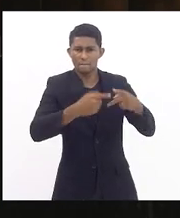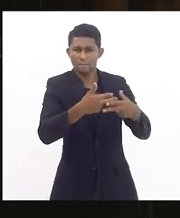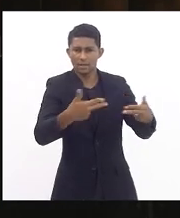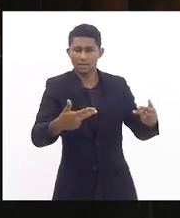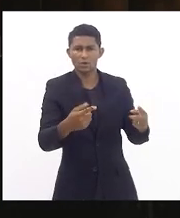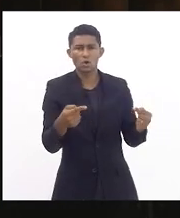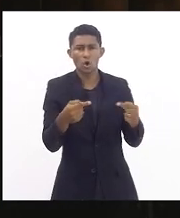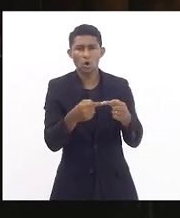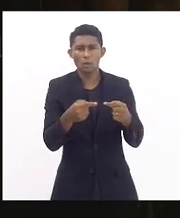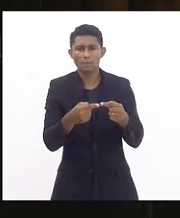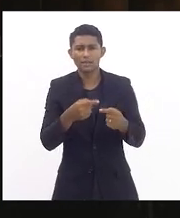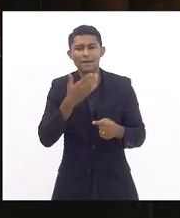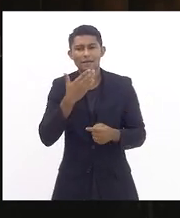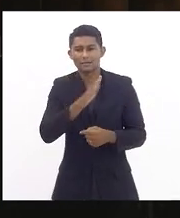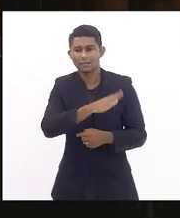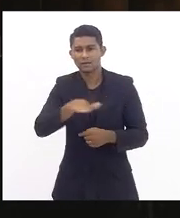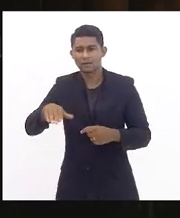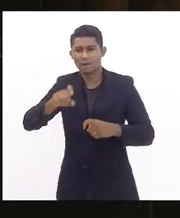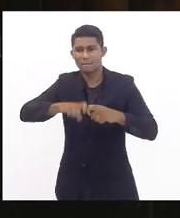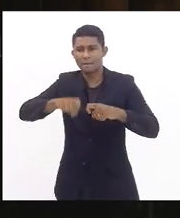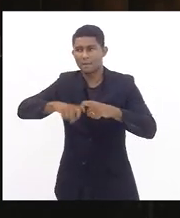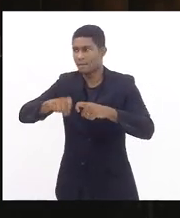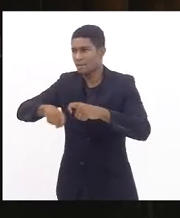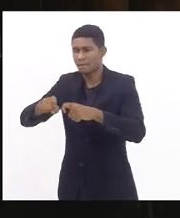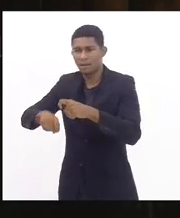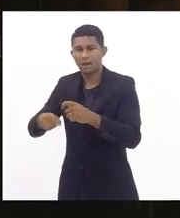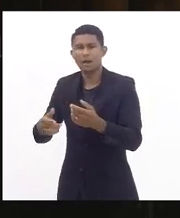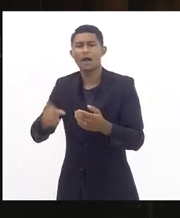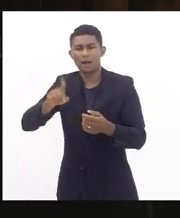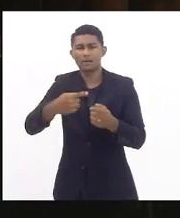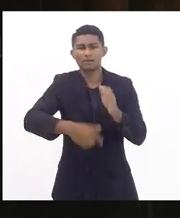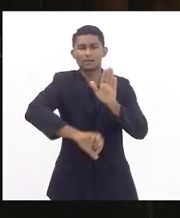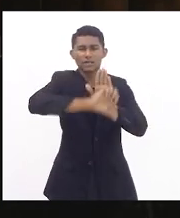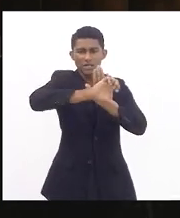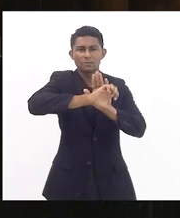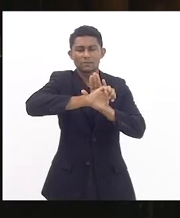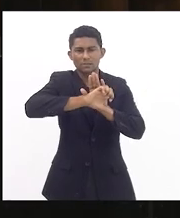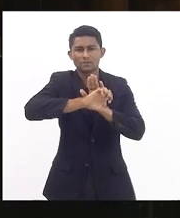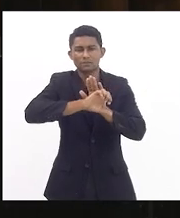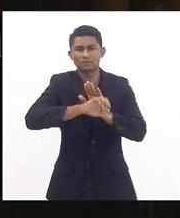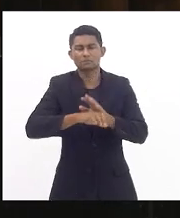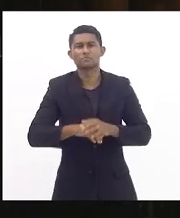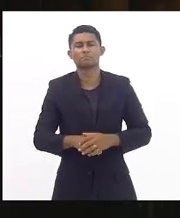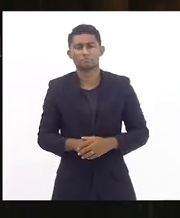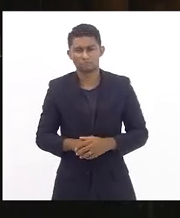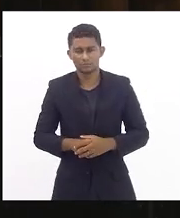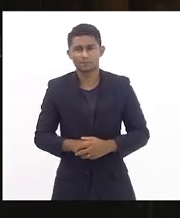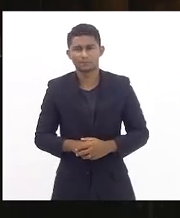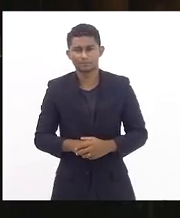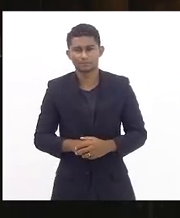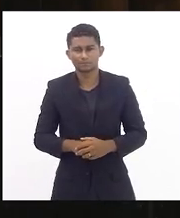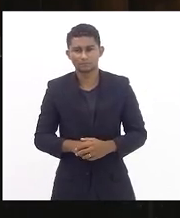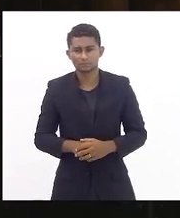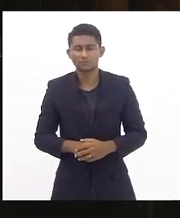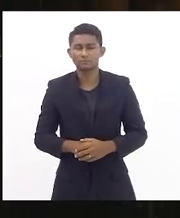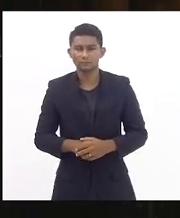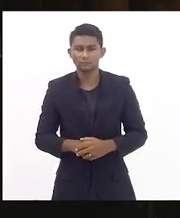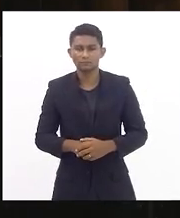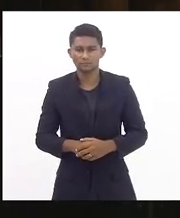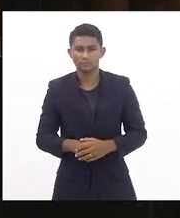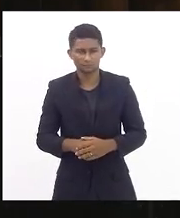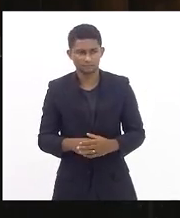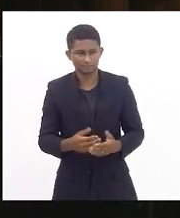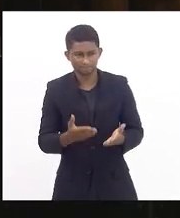pedofilia, abuso de crianças. A divulgação desse tipo de material é considerado crime, senhora